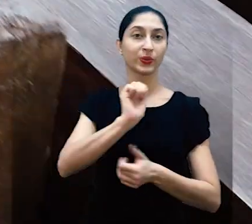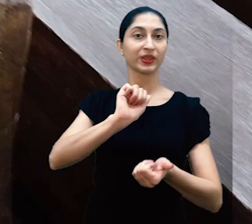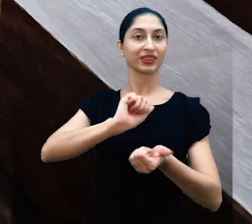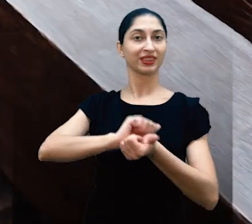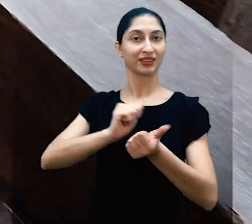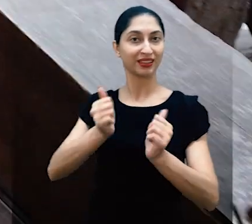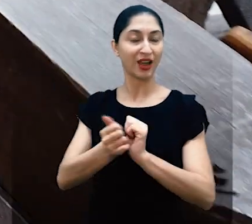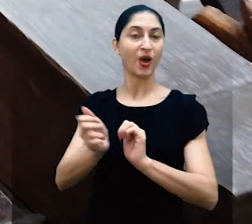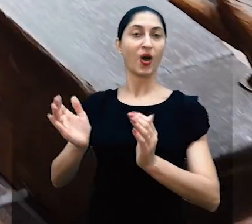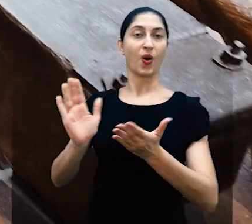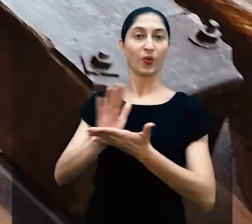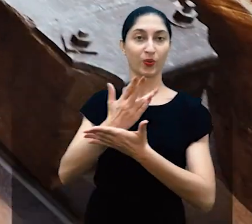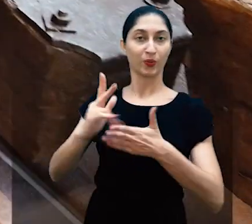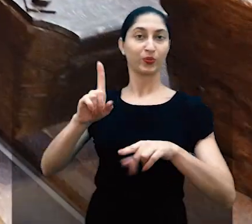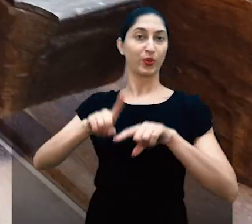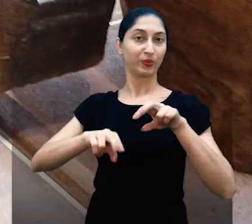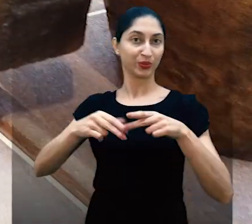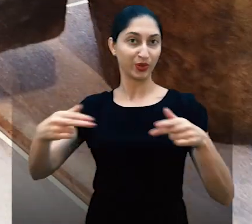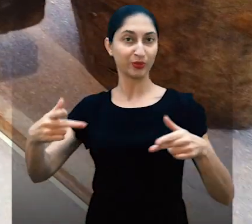públicos.